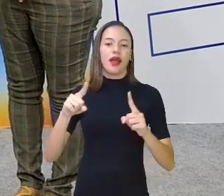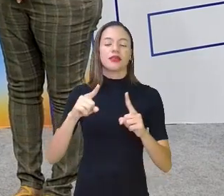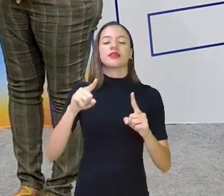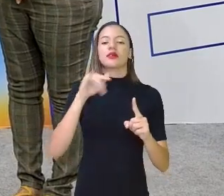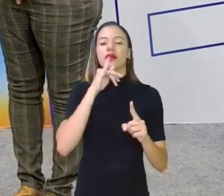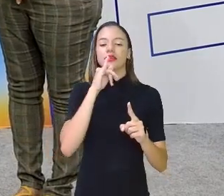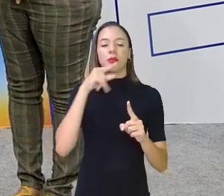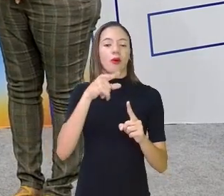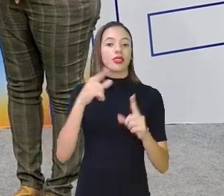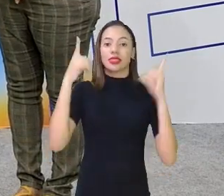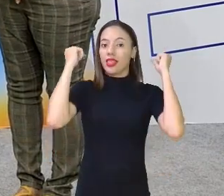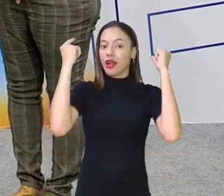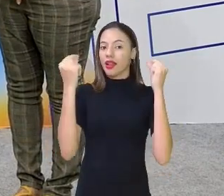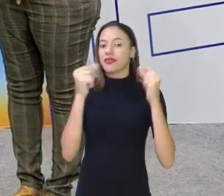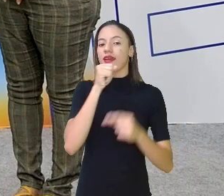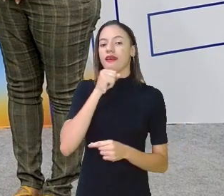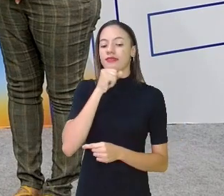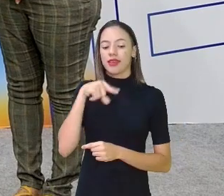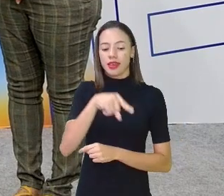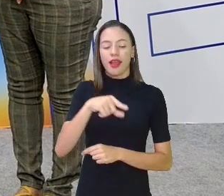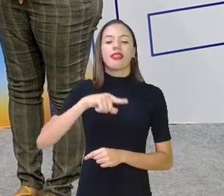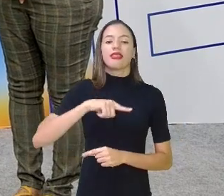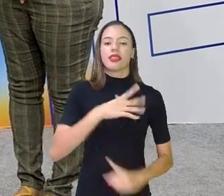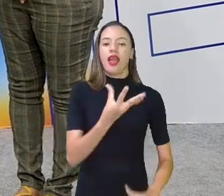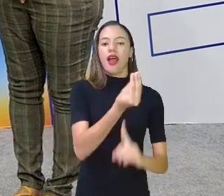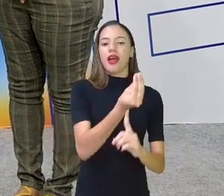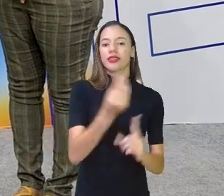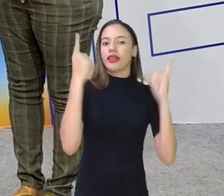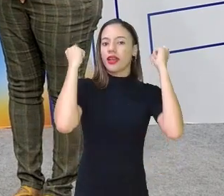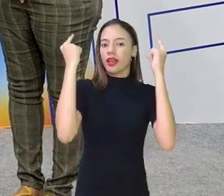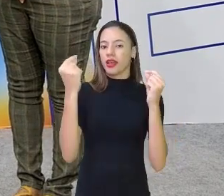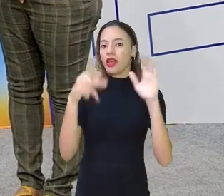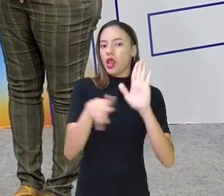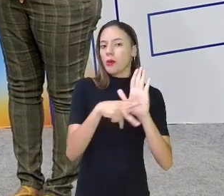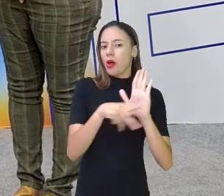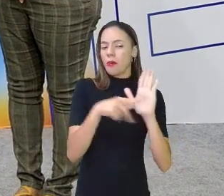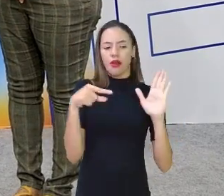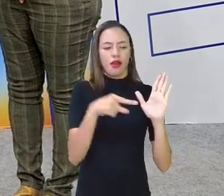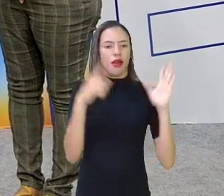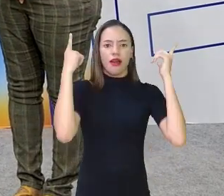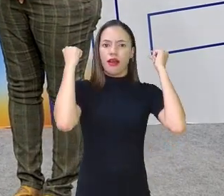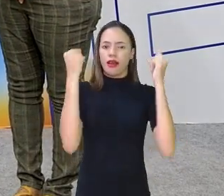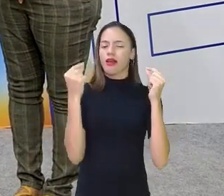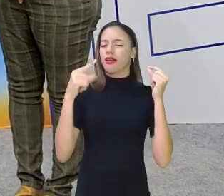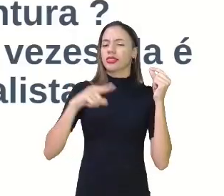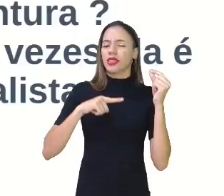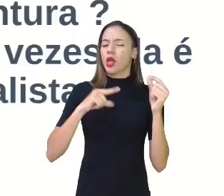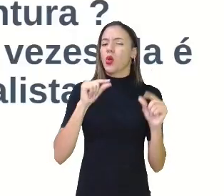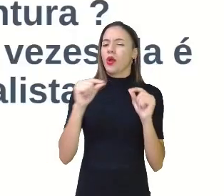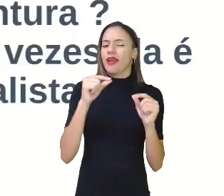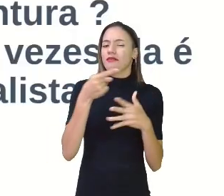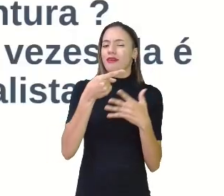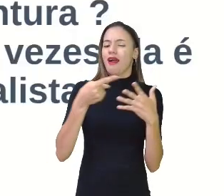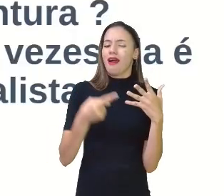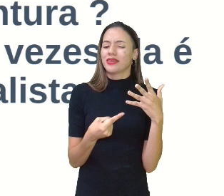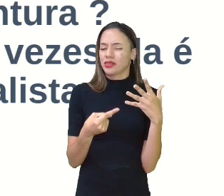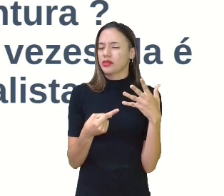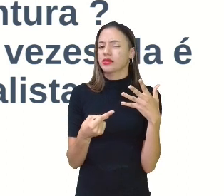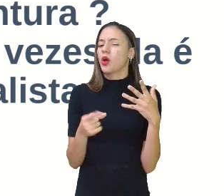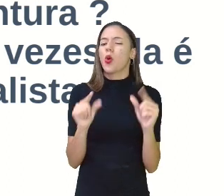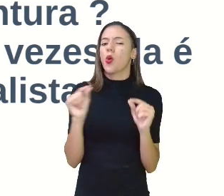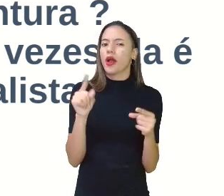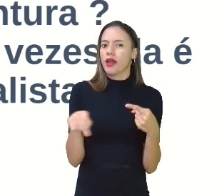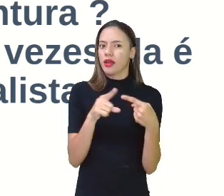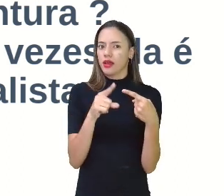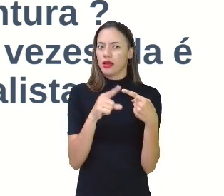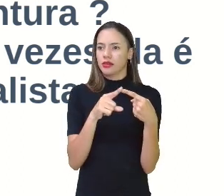grega. E essa arte grega, ela traz muitas questões para a gente. A primeira, foi